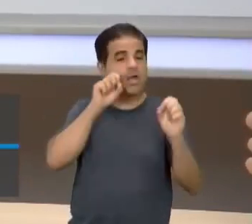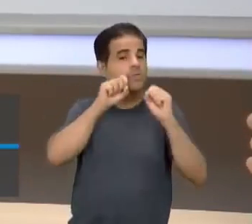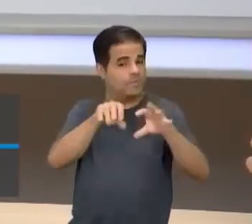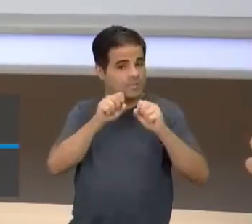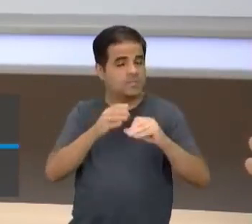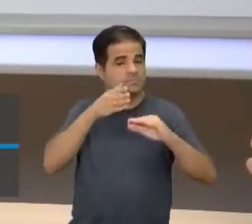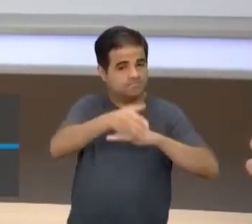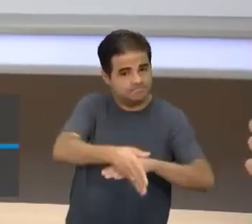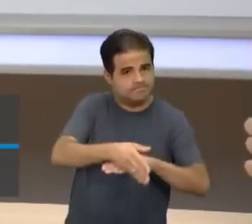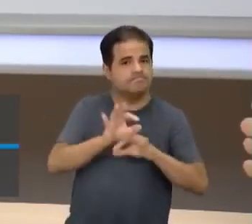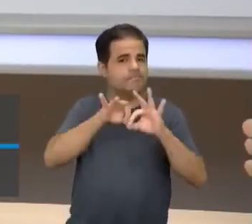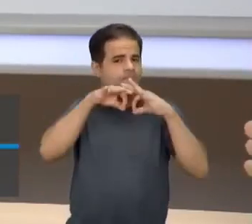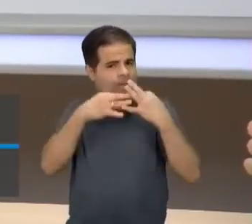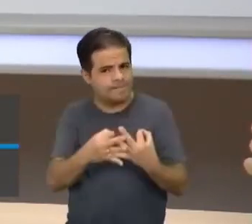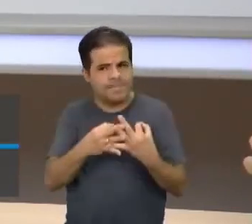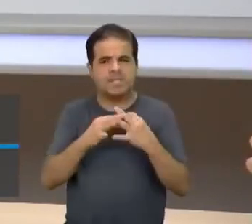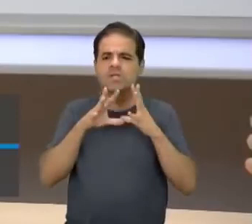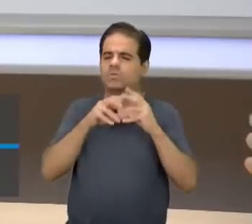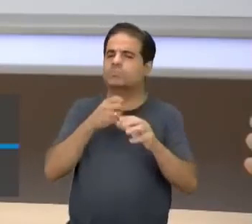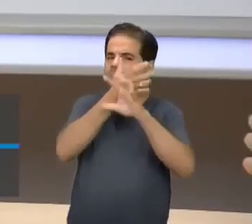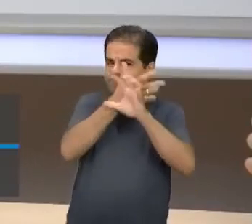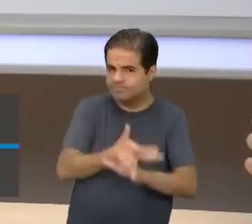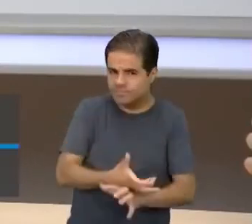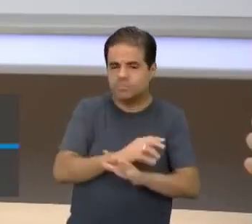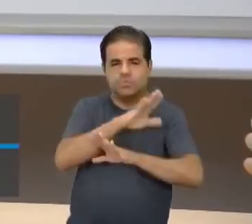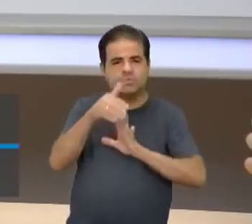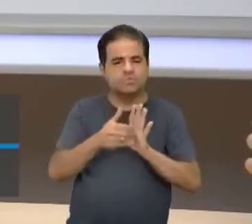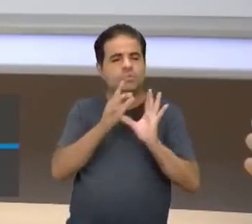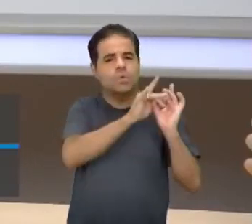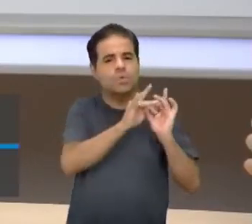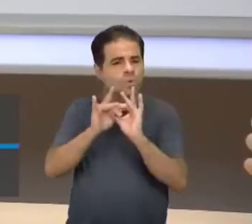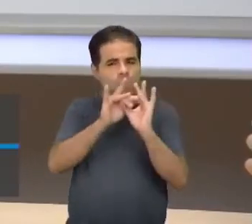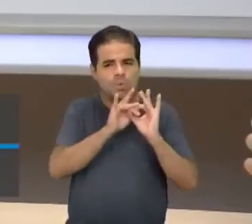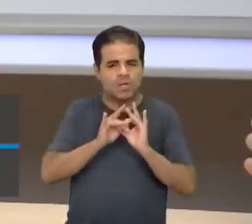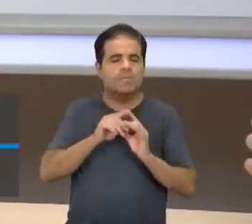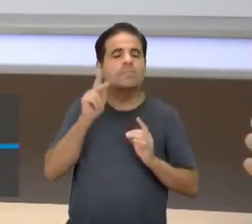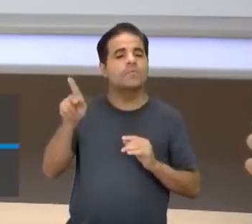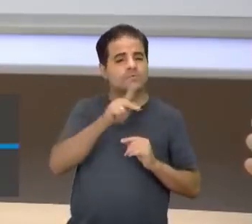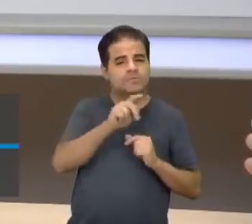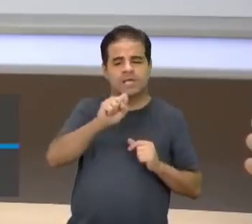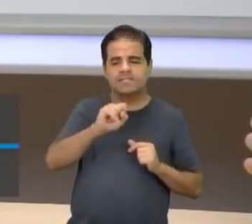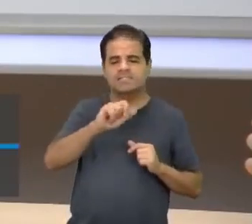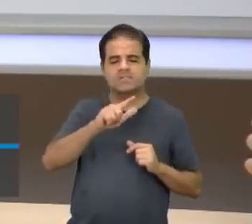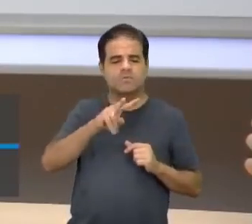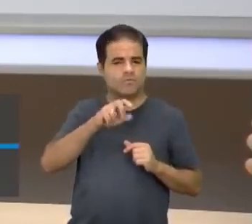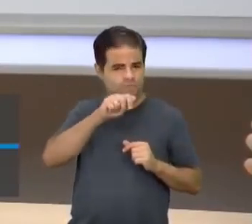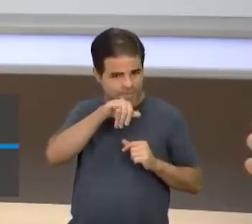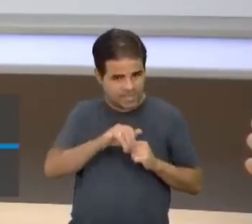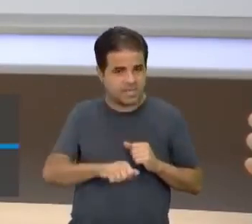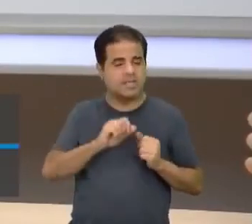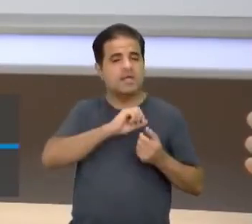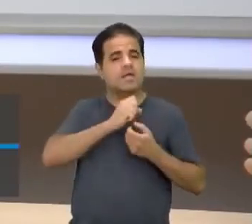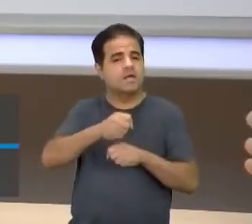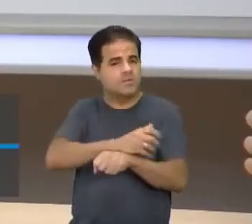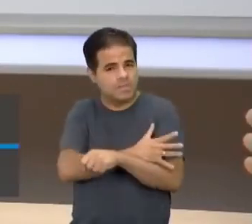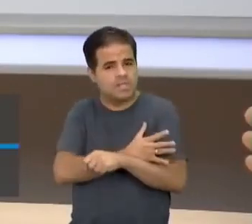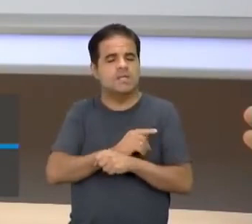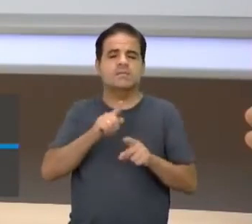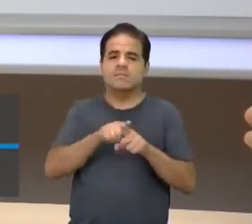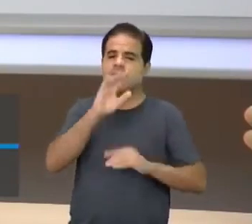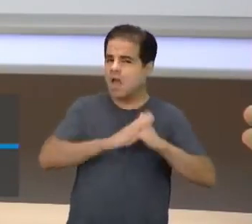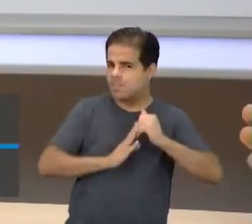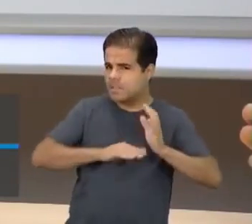envolve comunidade, família, todas as disciplinas unidas. E tem professora Silvânia também, emoções,